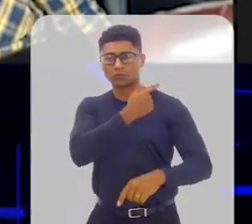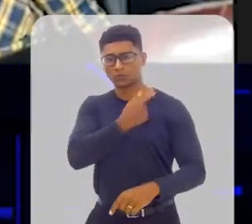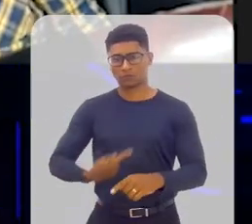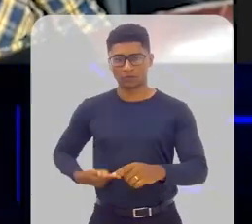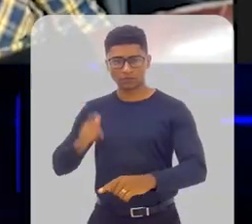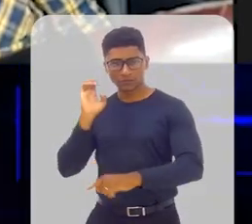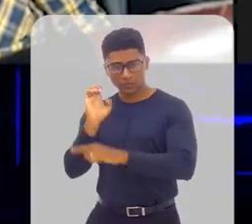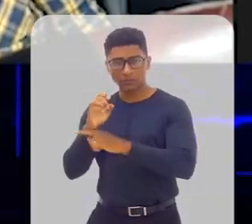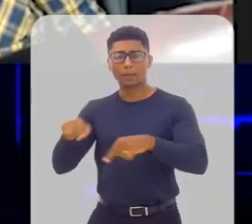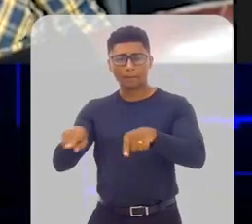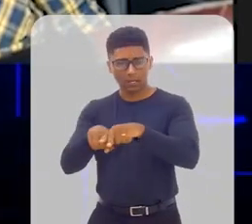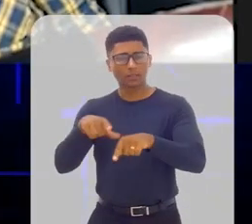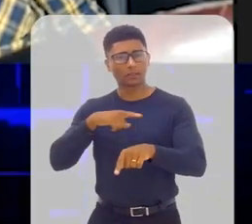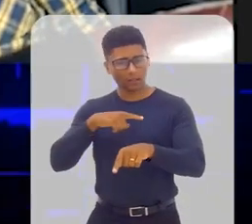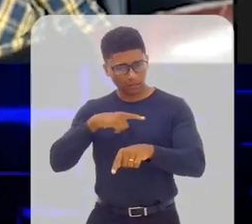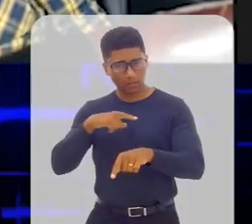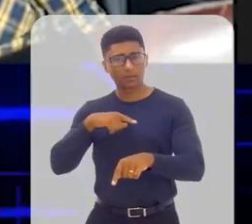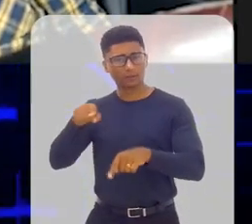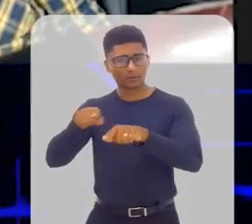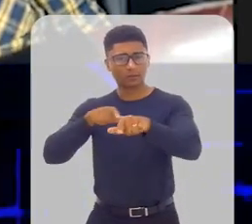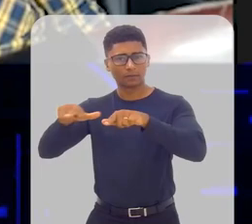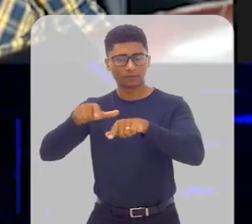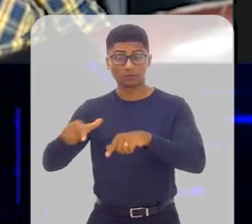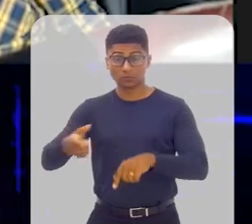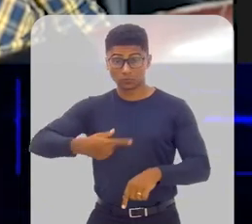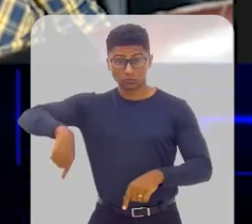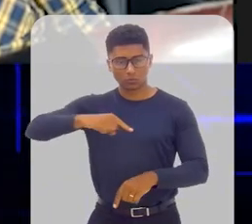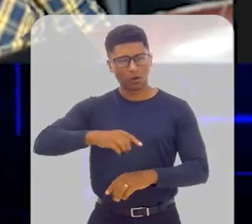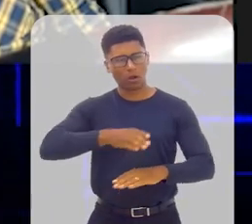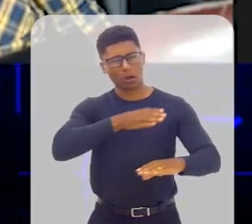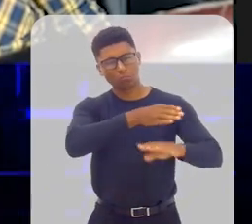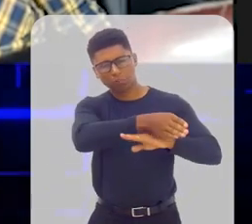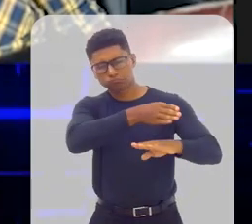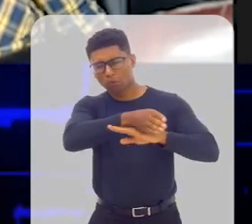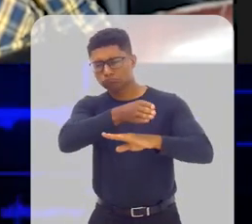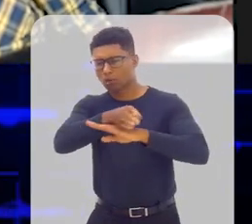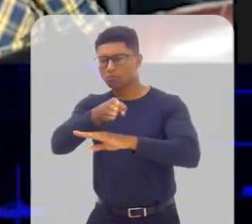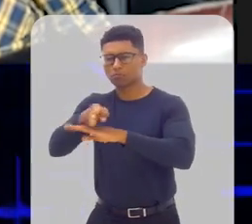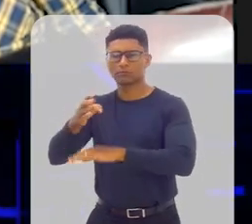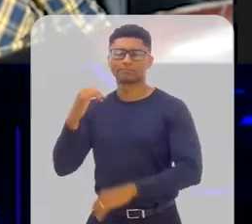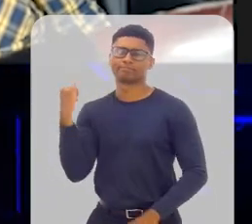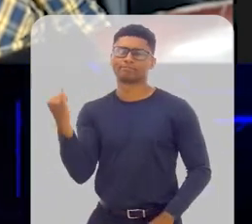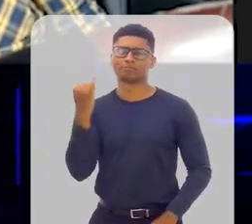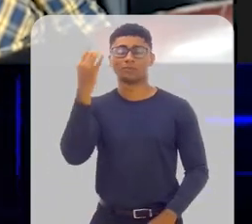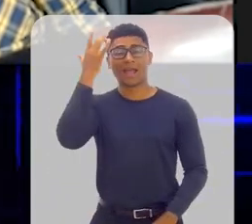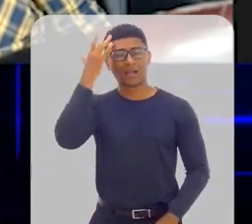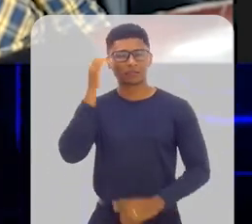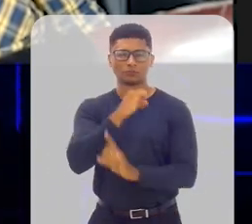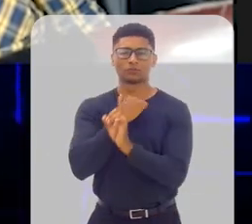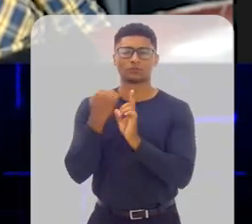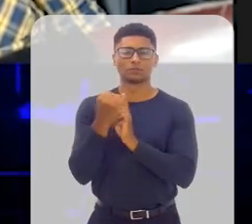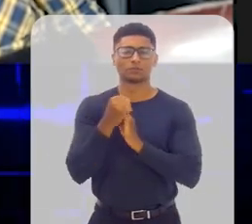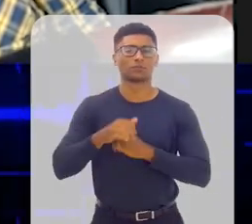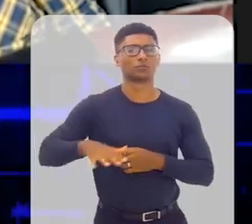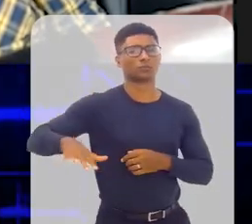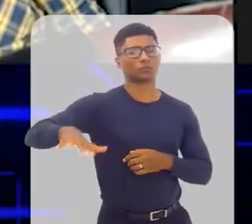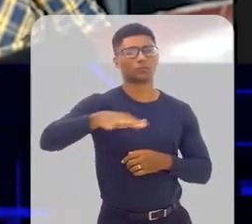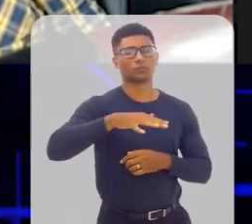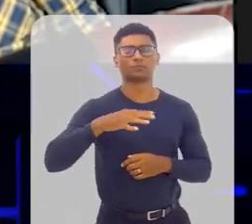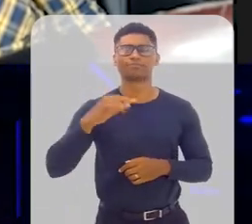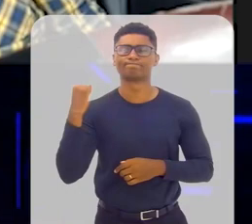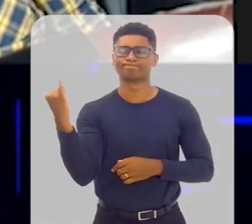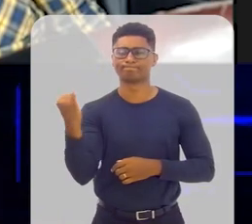nesse sentido. Então, a nossa participação tem sido bastante relevante. Eu acho que é importante isso para toda a sociedade, né? Que a